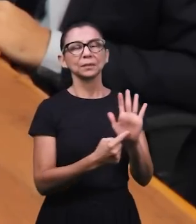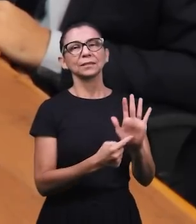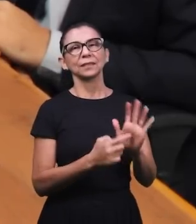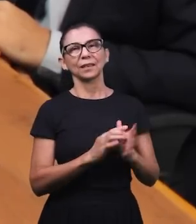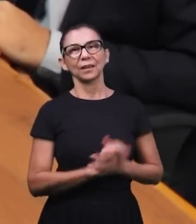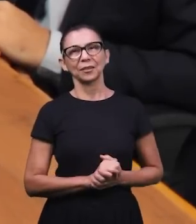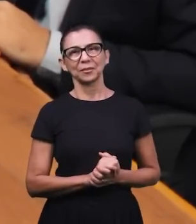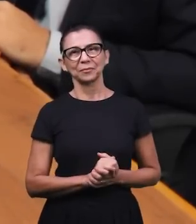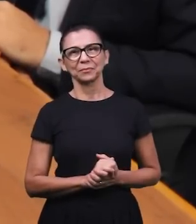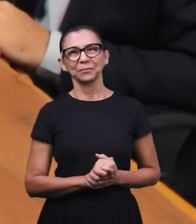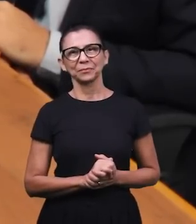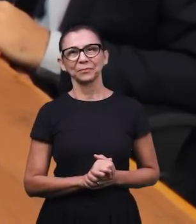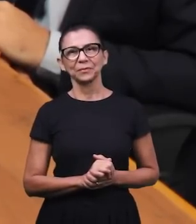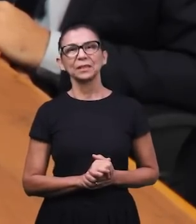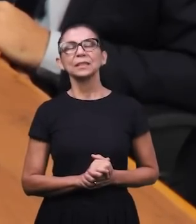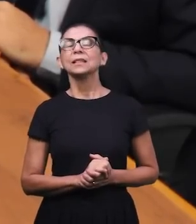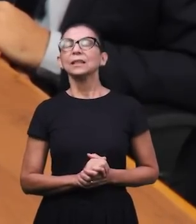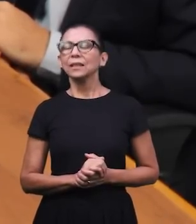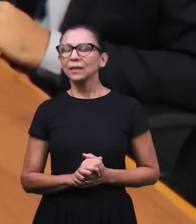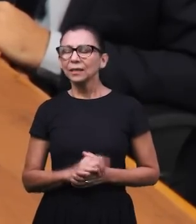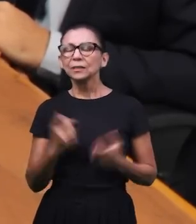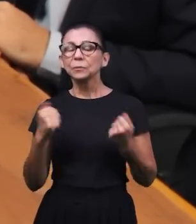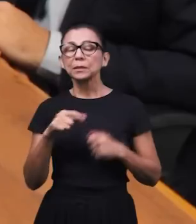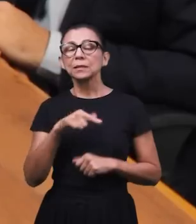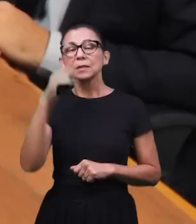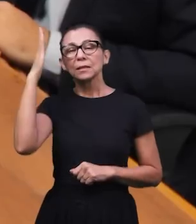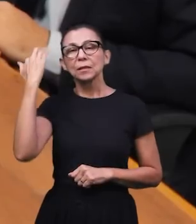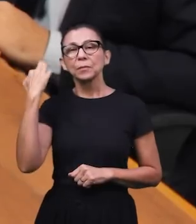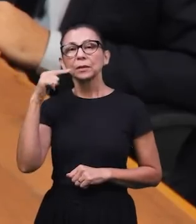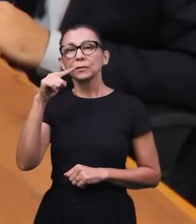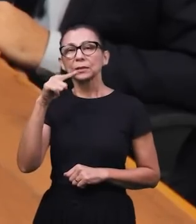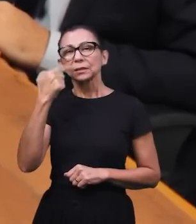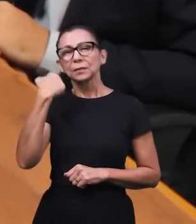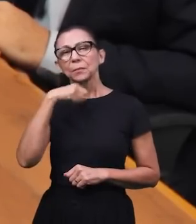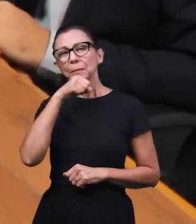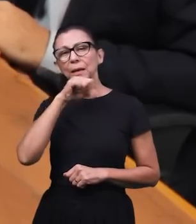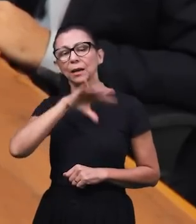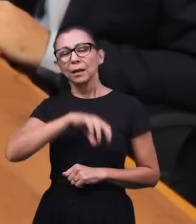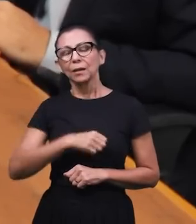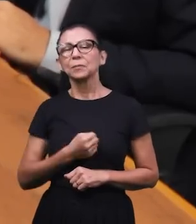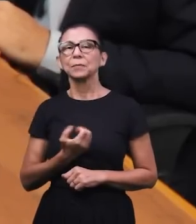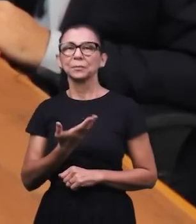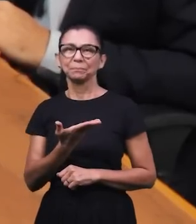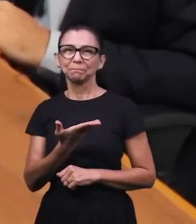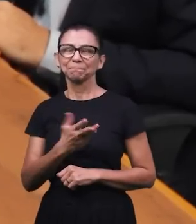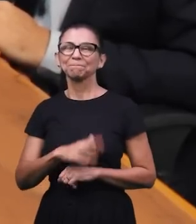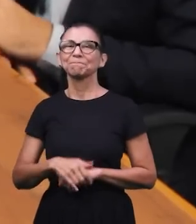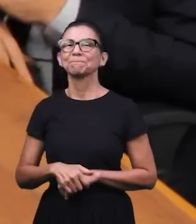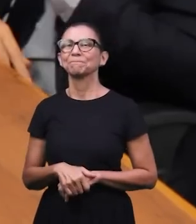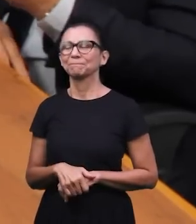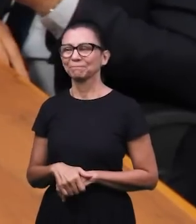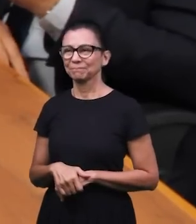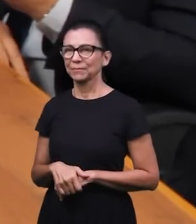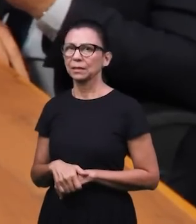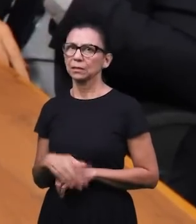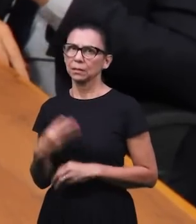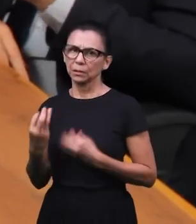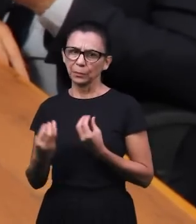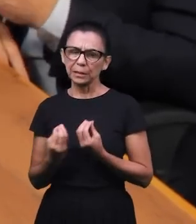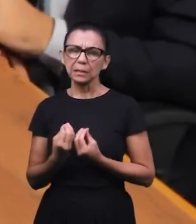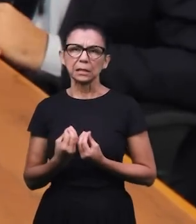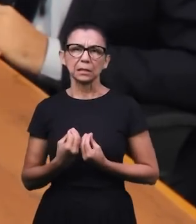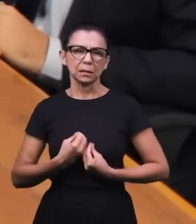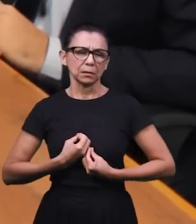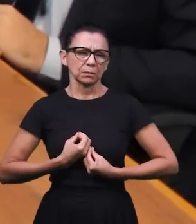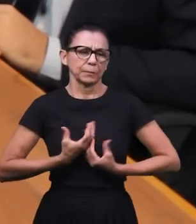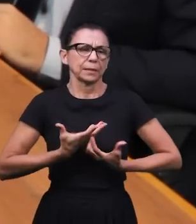fazer toda a diferença na vida dele. Ele precisa saber que você ama. O filho precisa saber que os pais amam ele, você precisa saber. Isso precisa ser expressado, né? Isso precisa ser